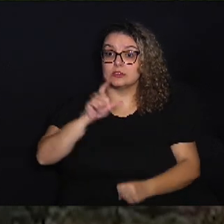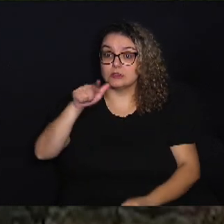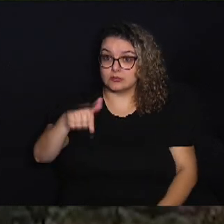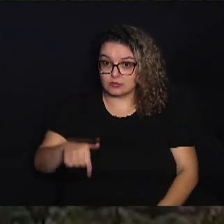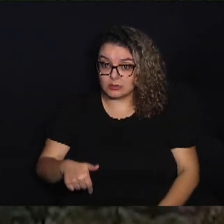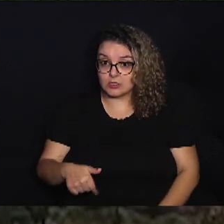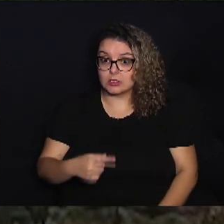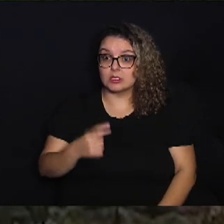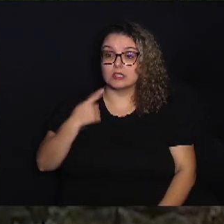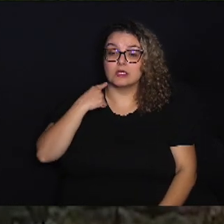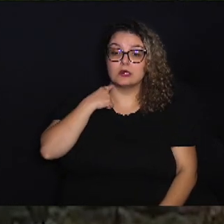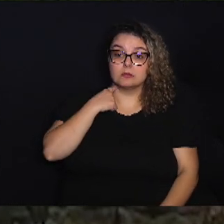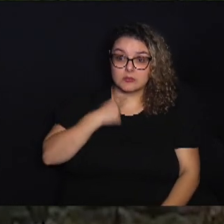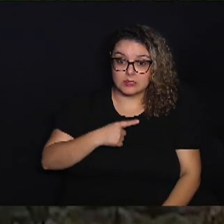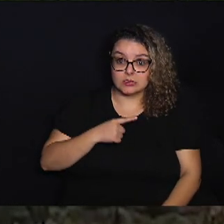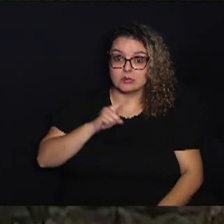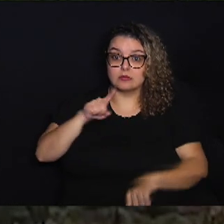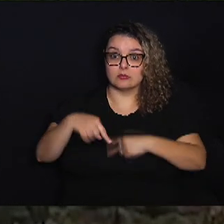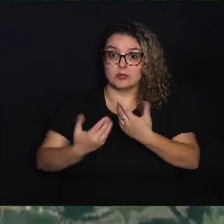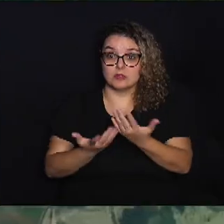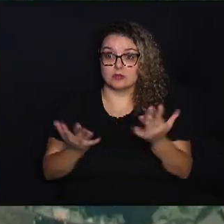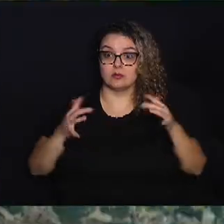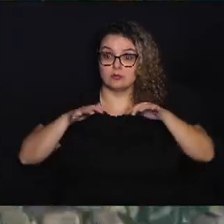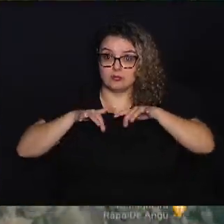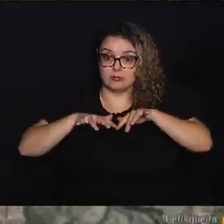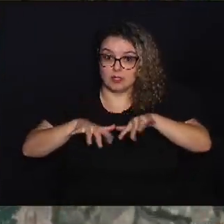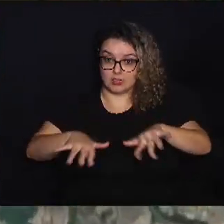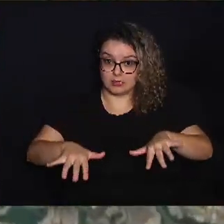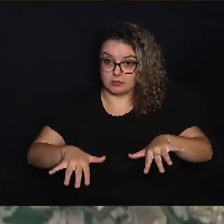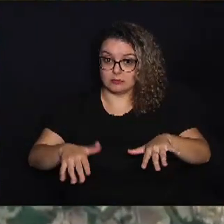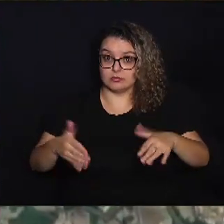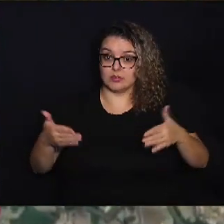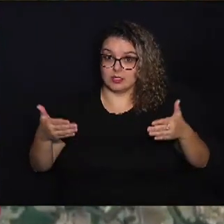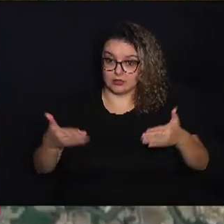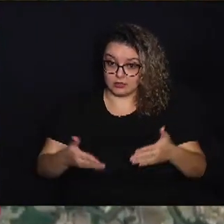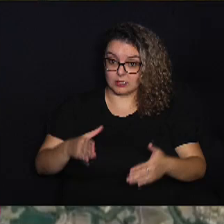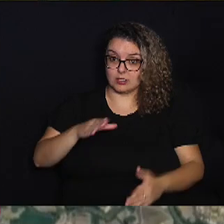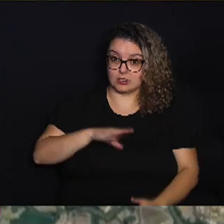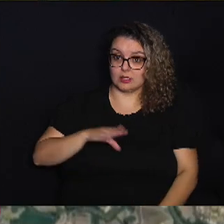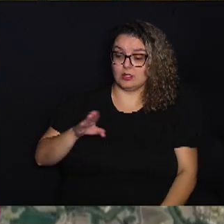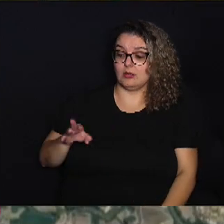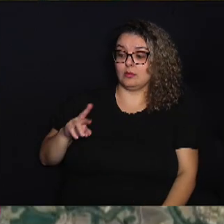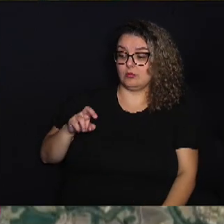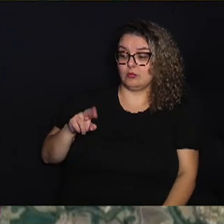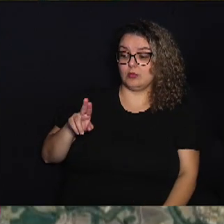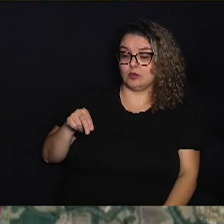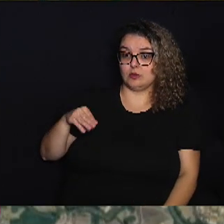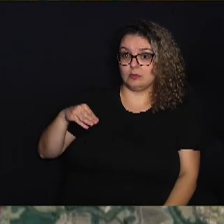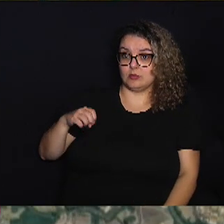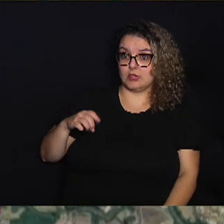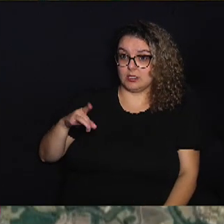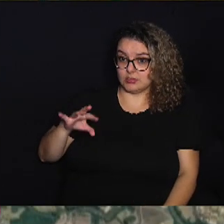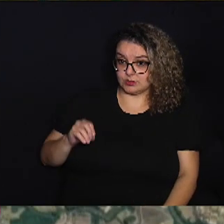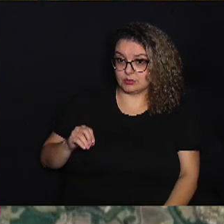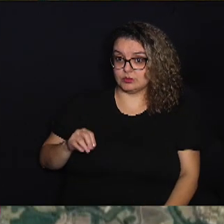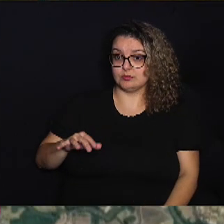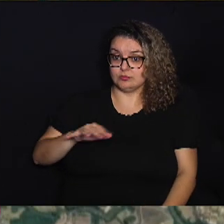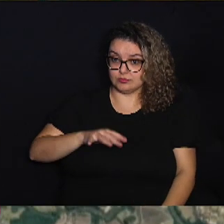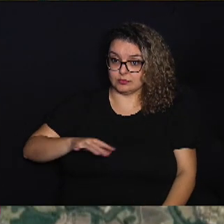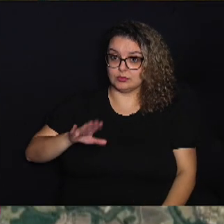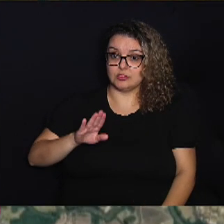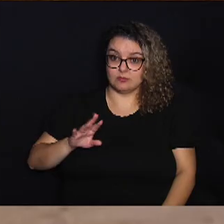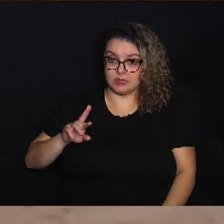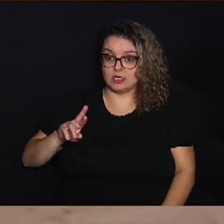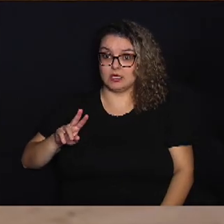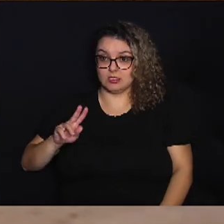em Minas Gerais, outra barragem se rompe, mas desta vez na cidade de Brumadinho, região metropolitana de Belo